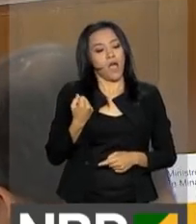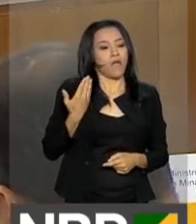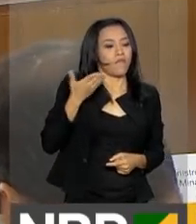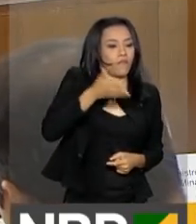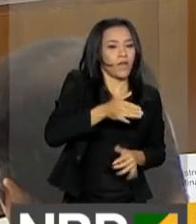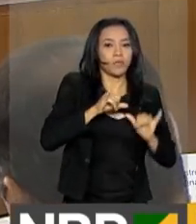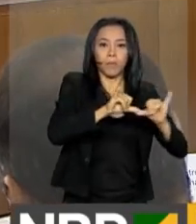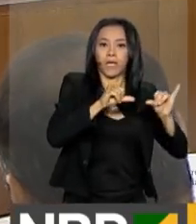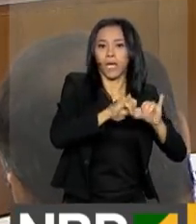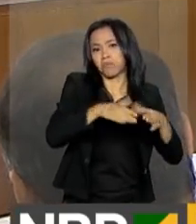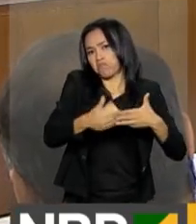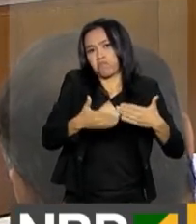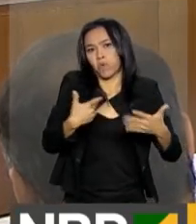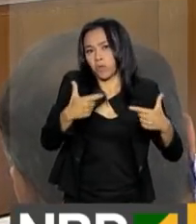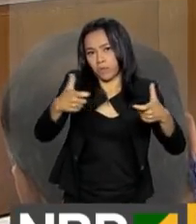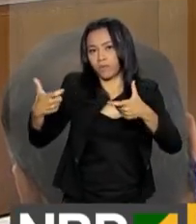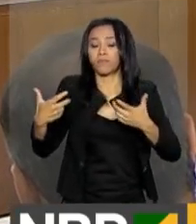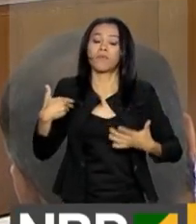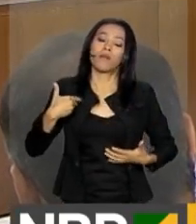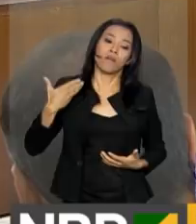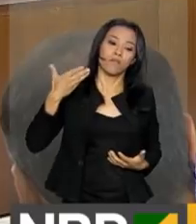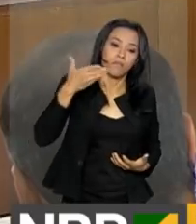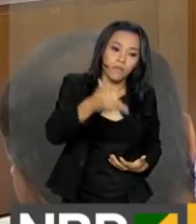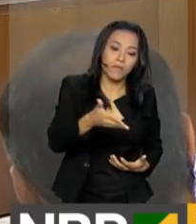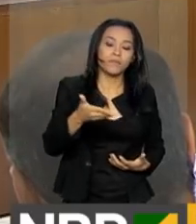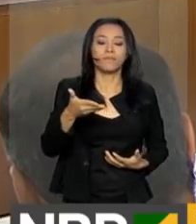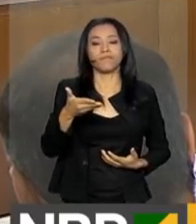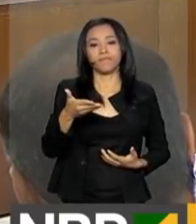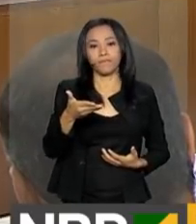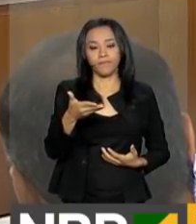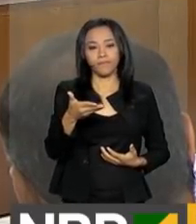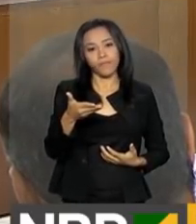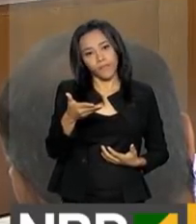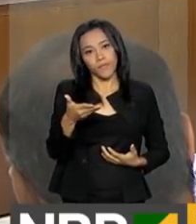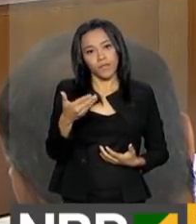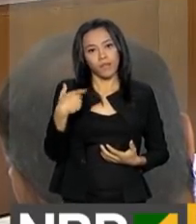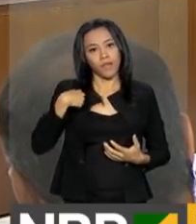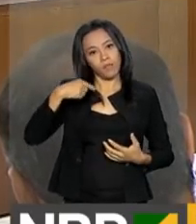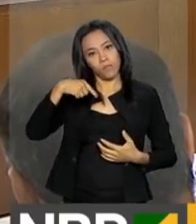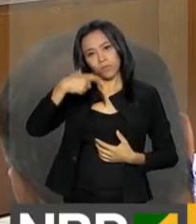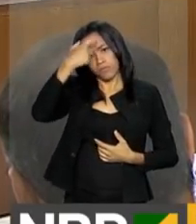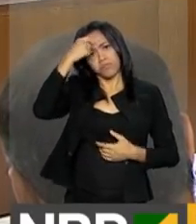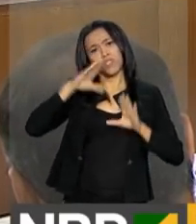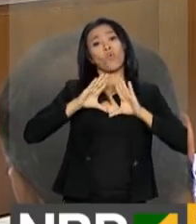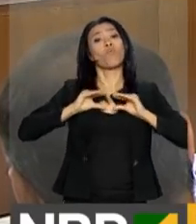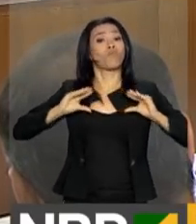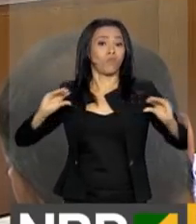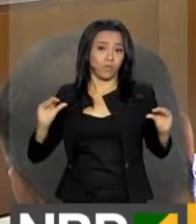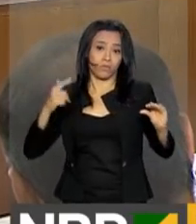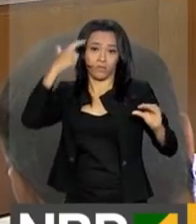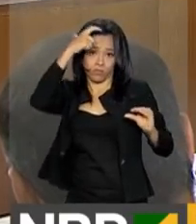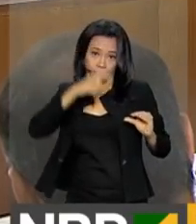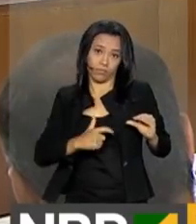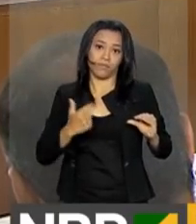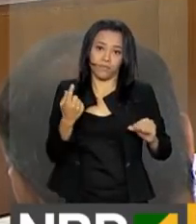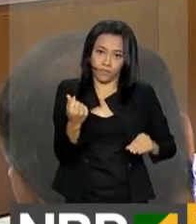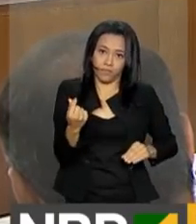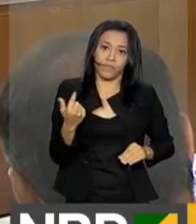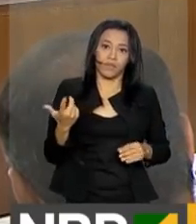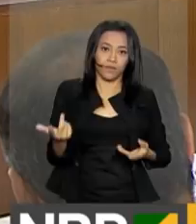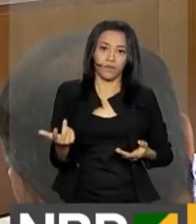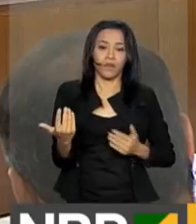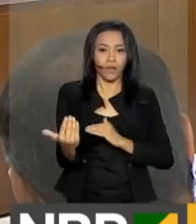seja pra investir também nesta na sua comodidade na verdade e portanto investindo